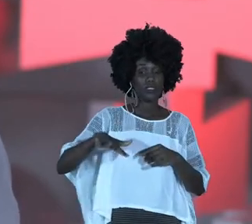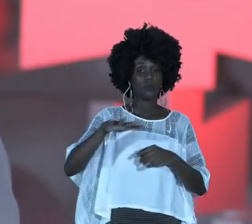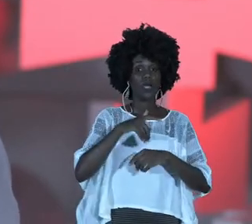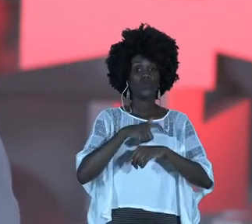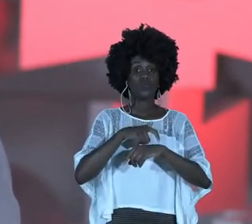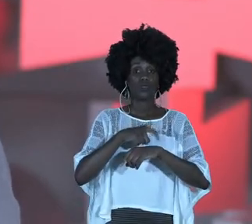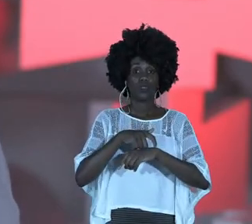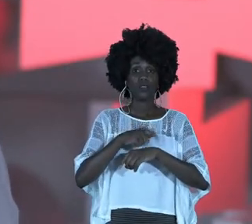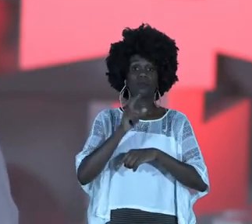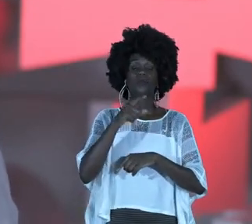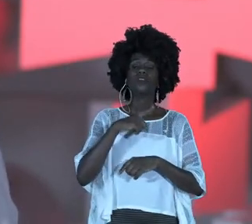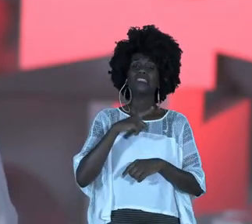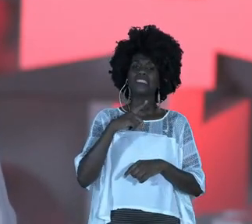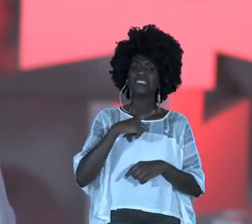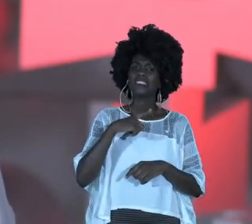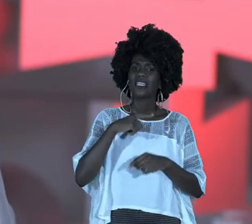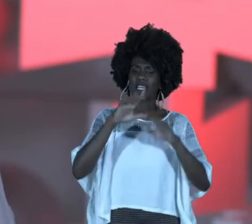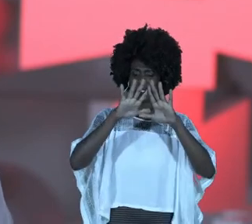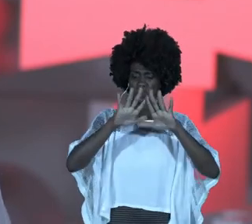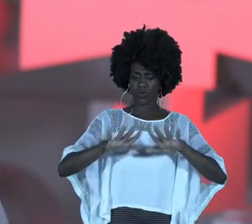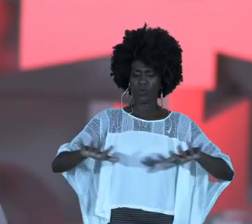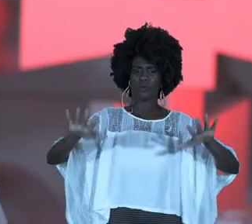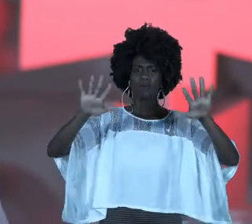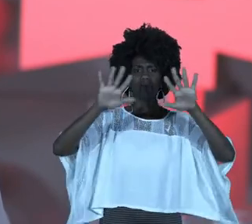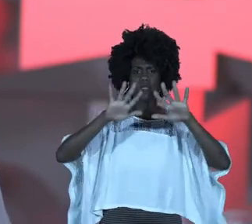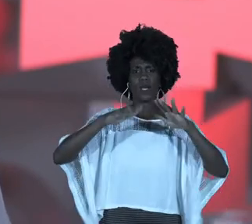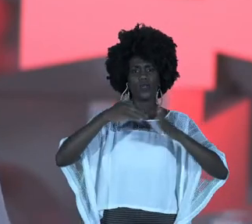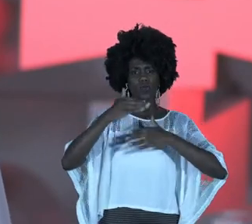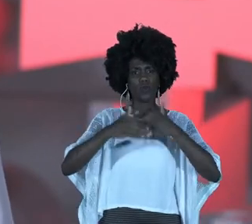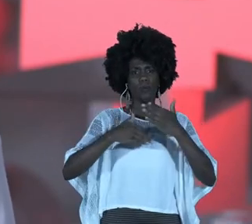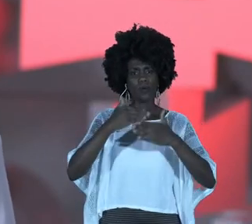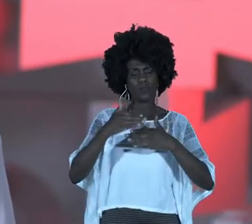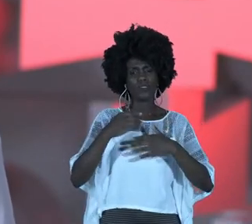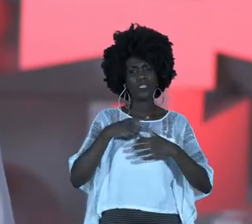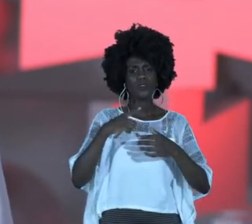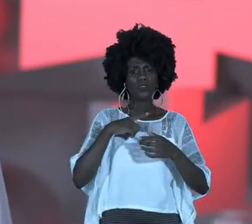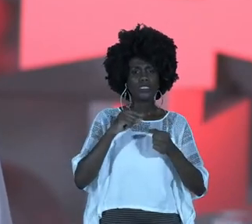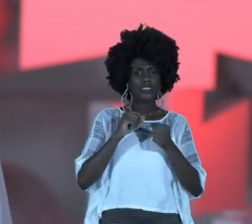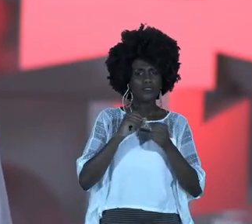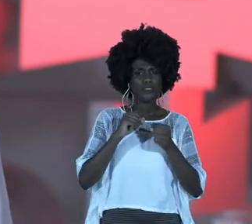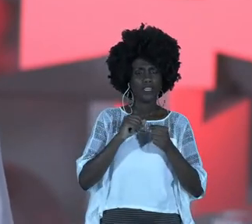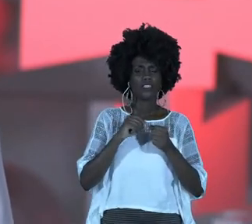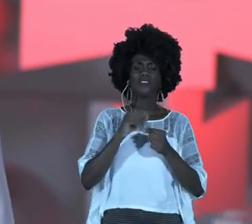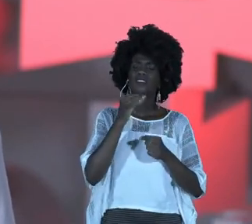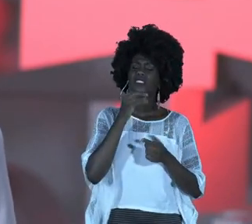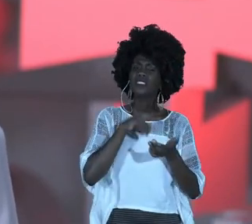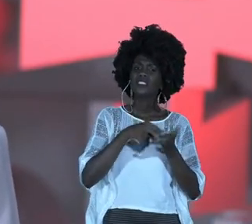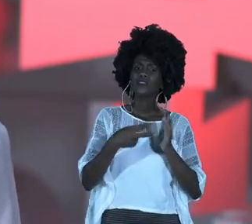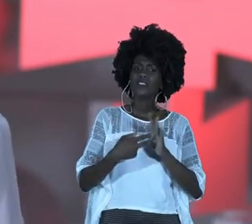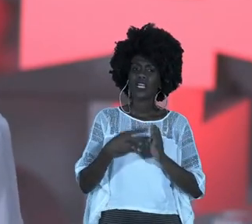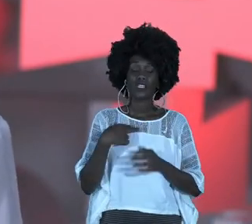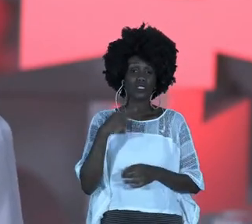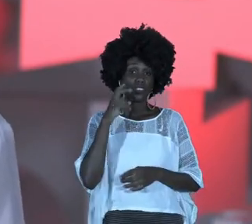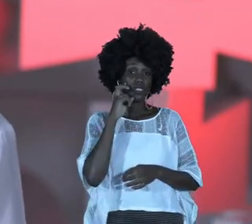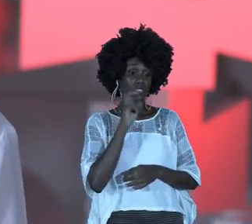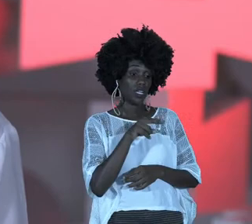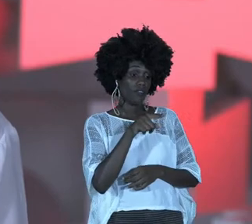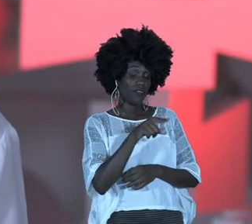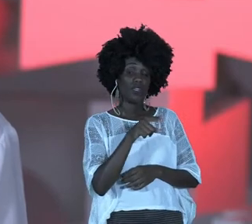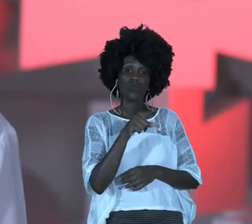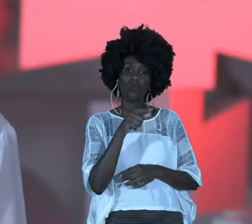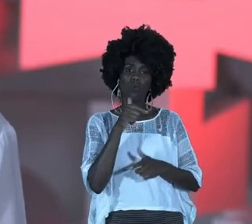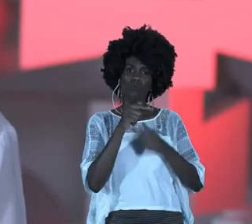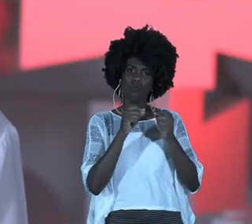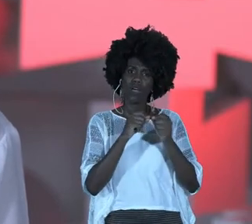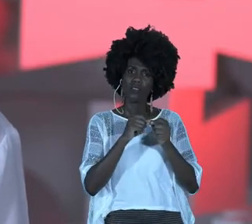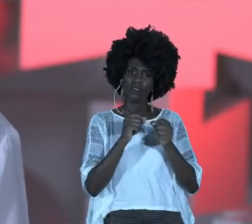superfície trabalhada apresenta muito mais a configuração de processos operacionais, ou seja, a gente está vendo uma forma